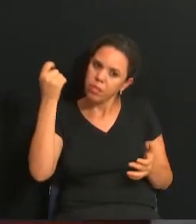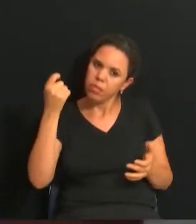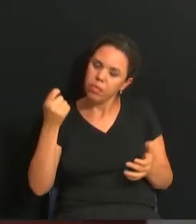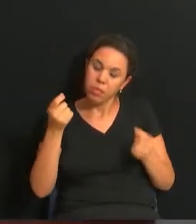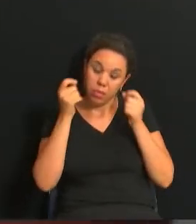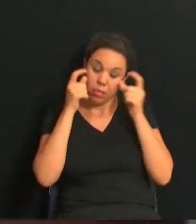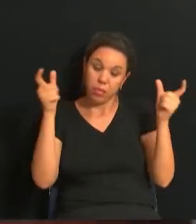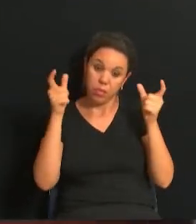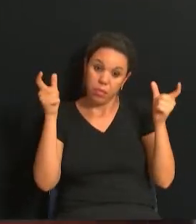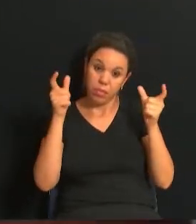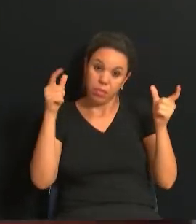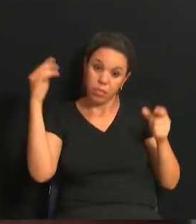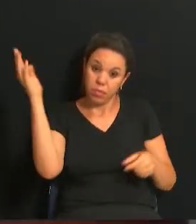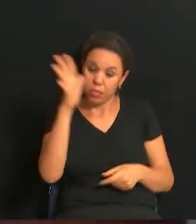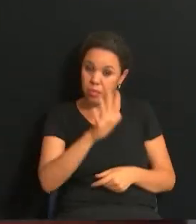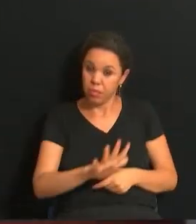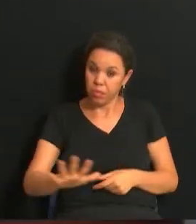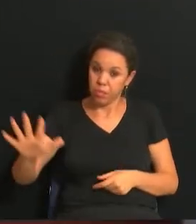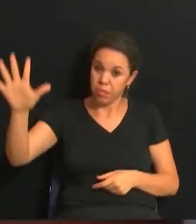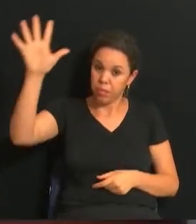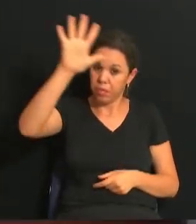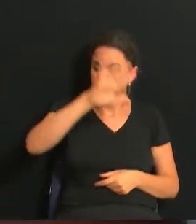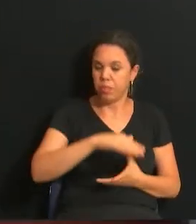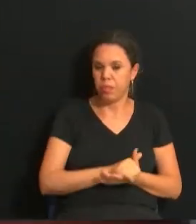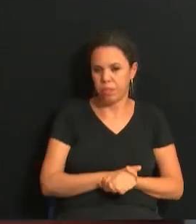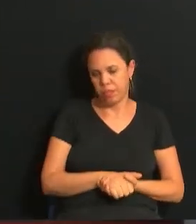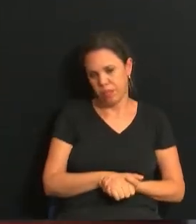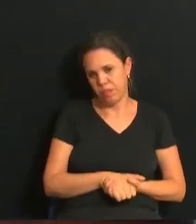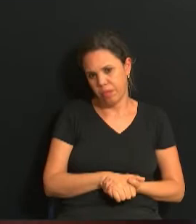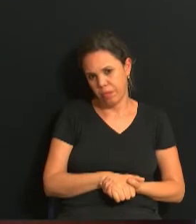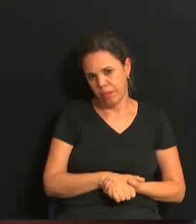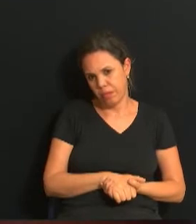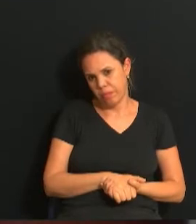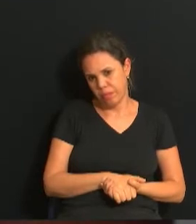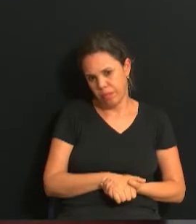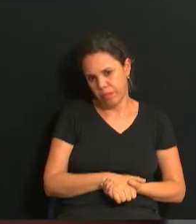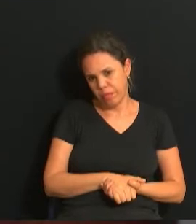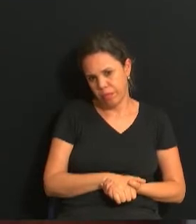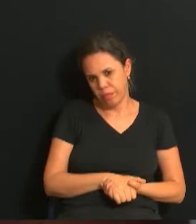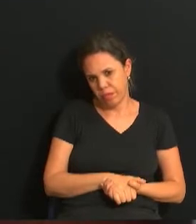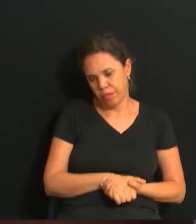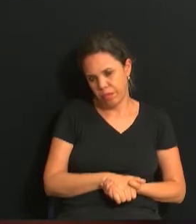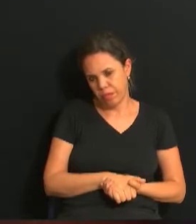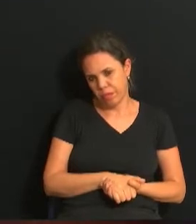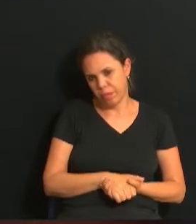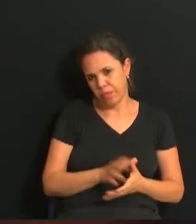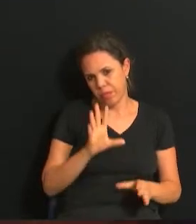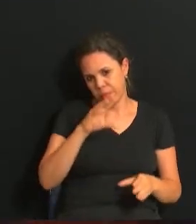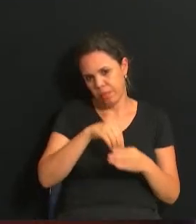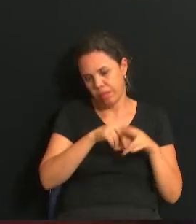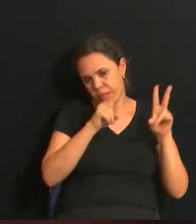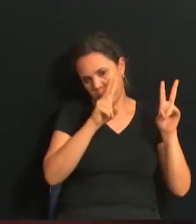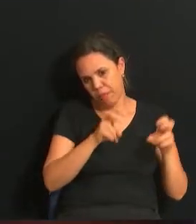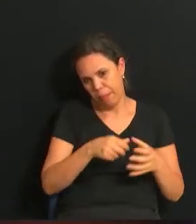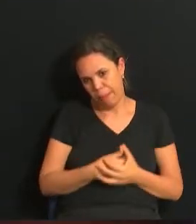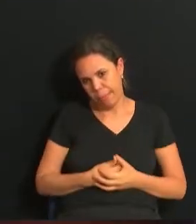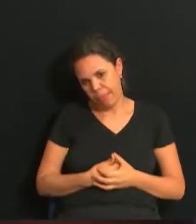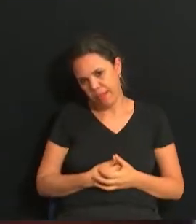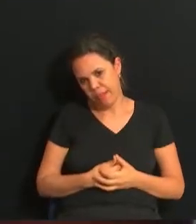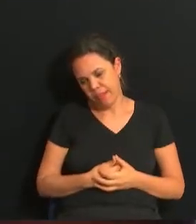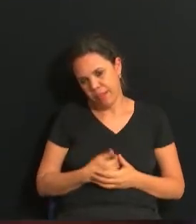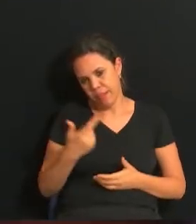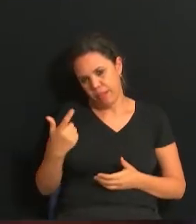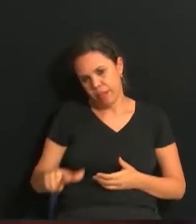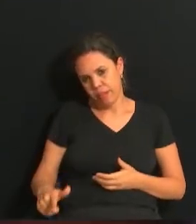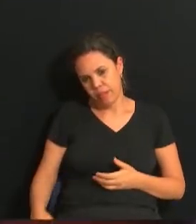chocam nacionalmente dentro dessa pauta, né? E mais uma